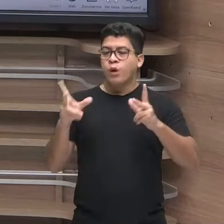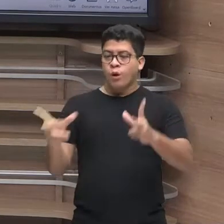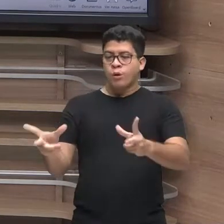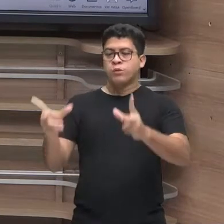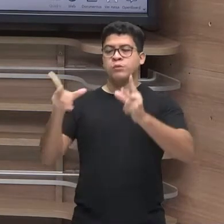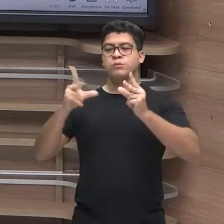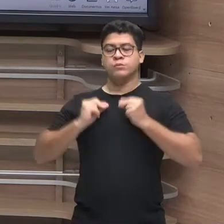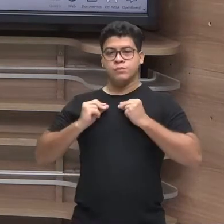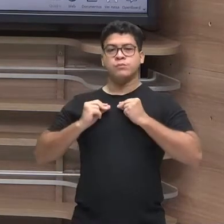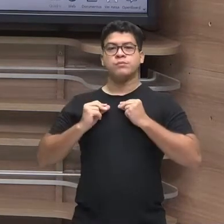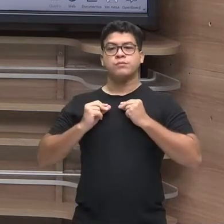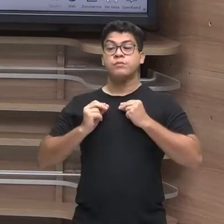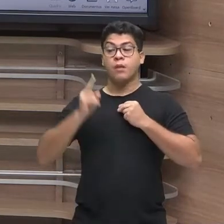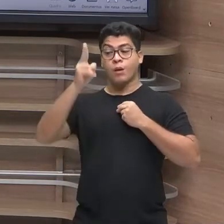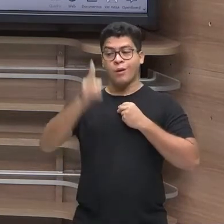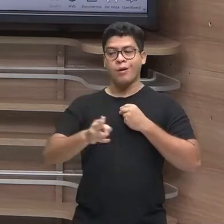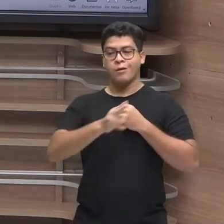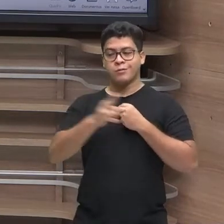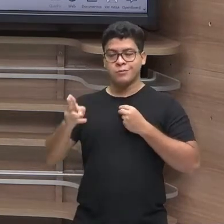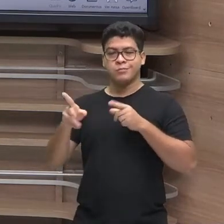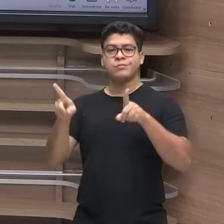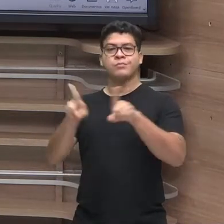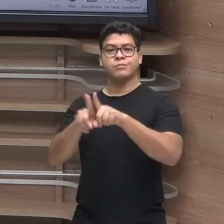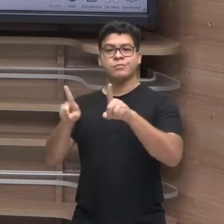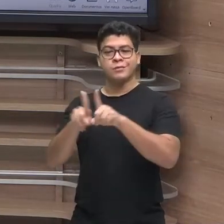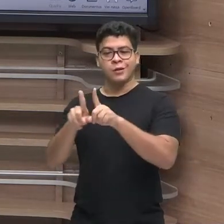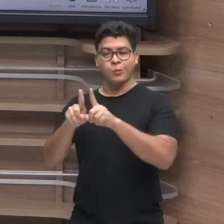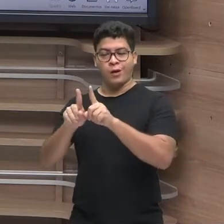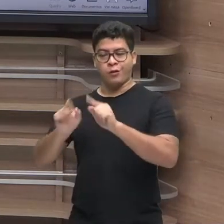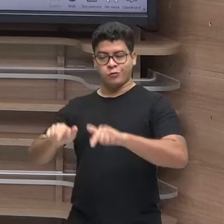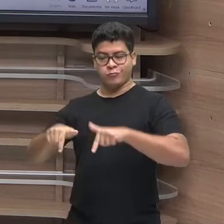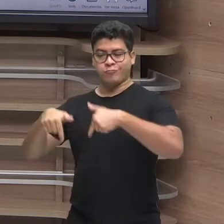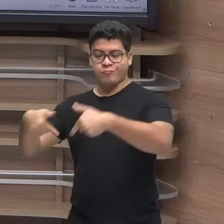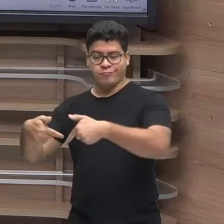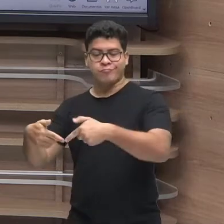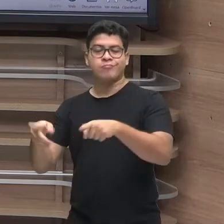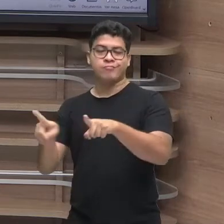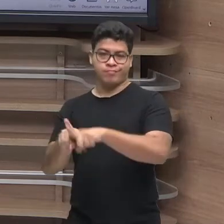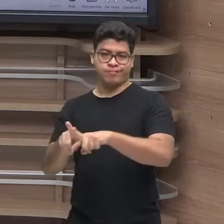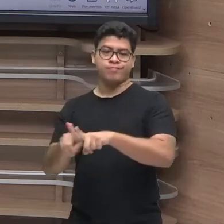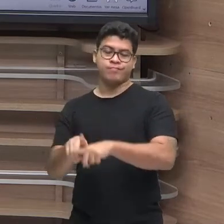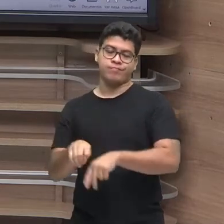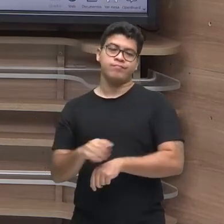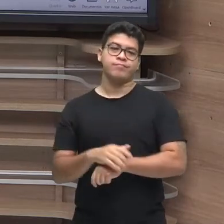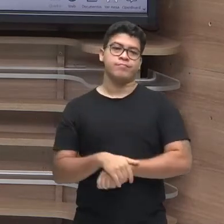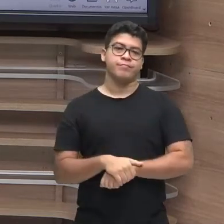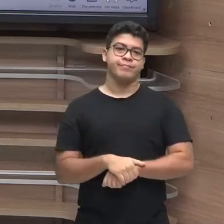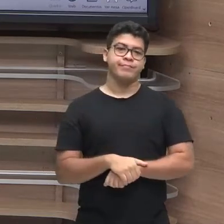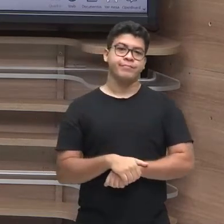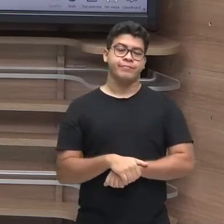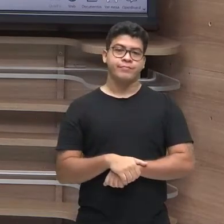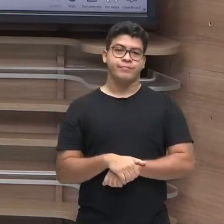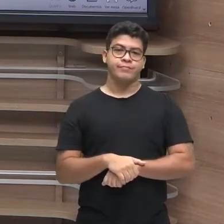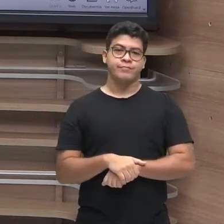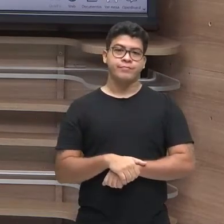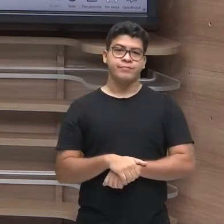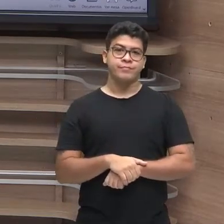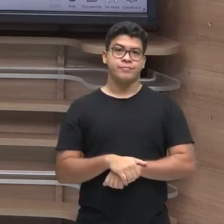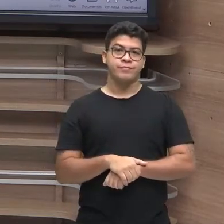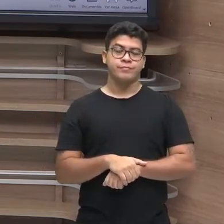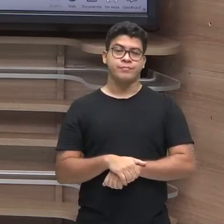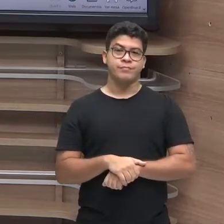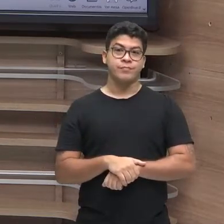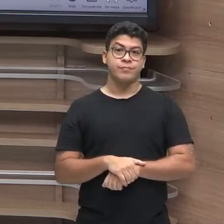parte religiosa também vai estar envolvida. Então, vai ter essa união aí entre trono e altar, não